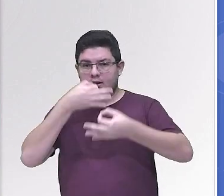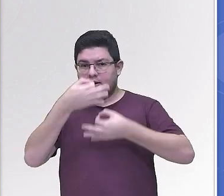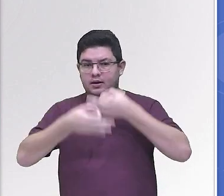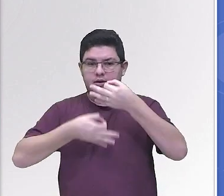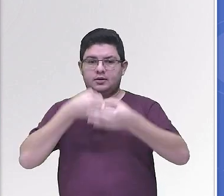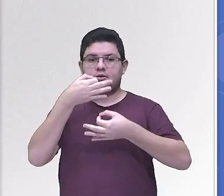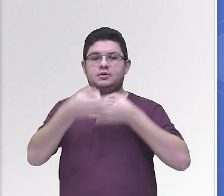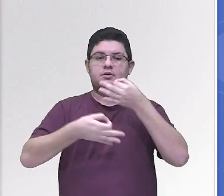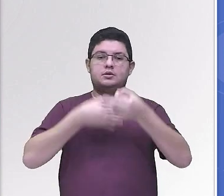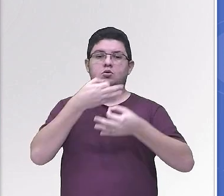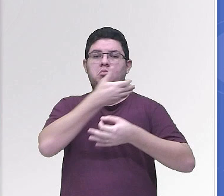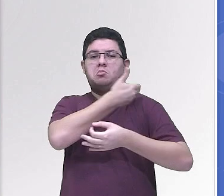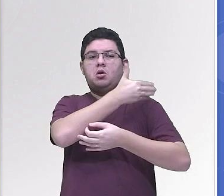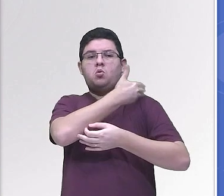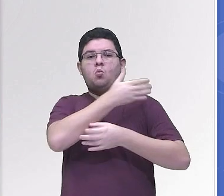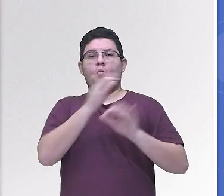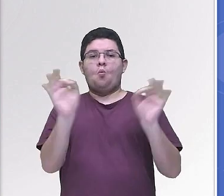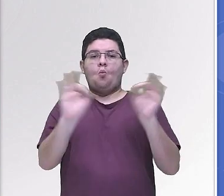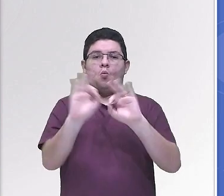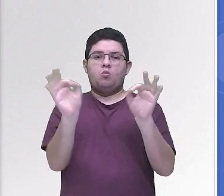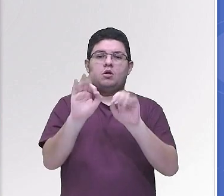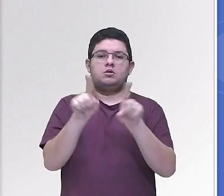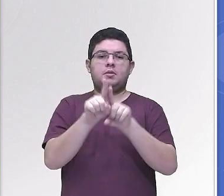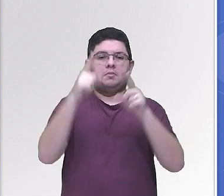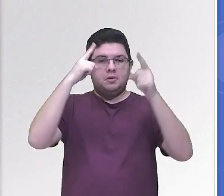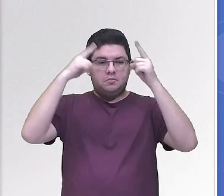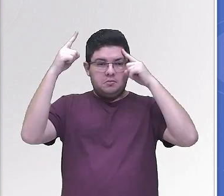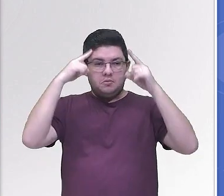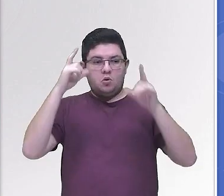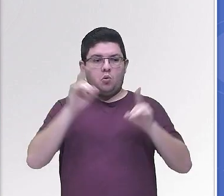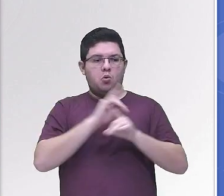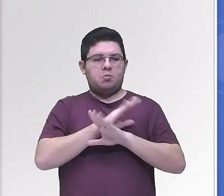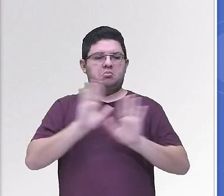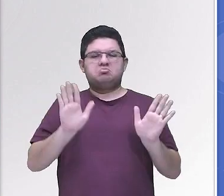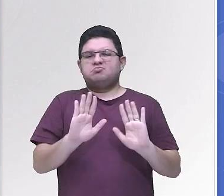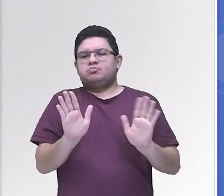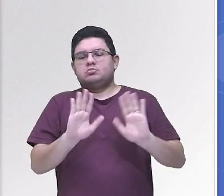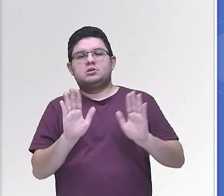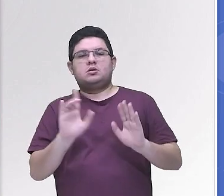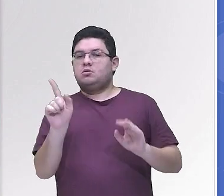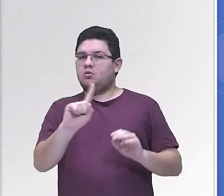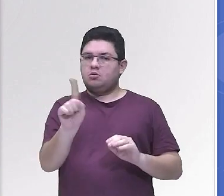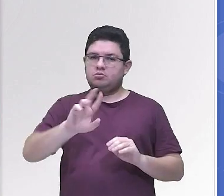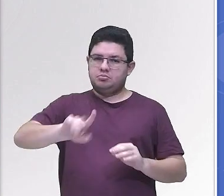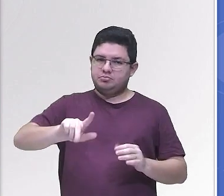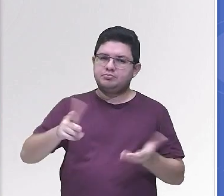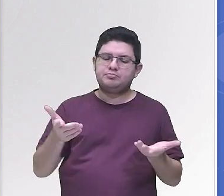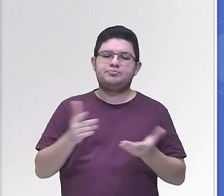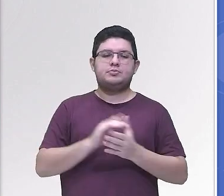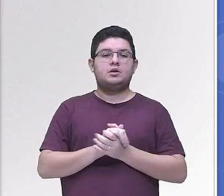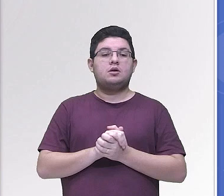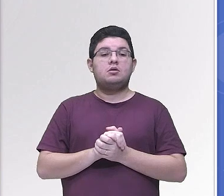de preconceito. Então, tá perfeito aí as respostas que vocês foram dando, né? A